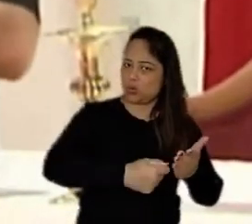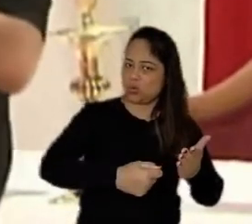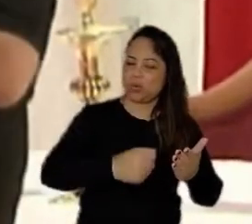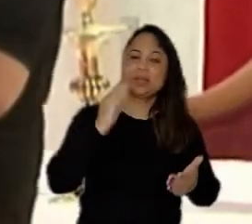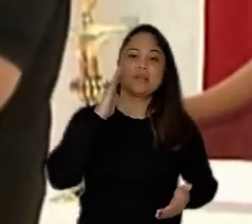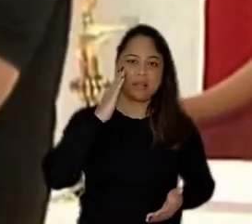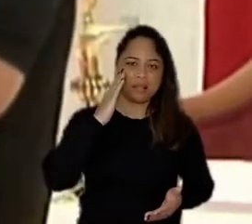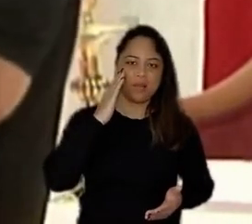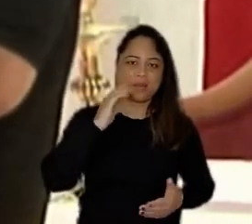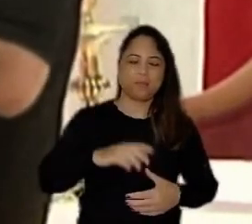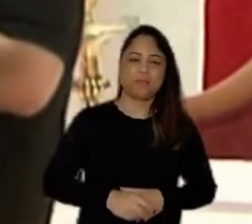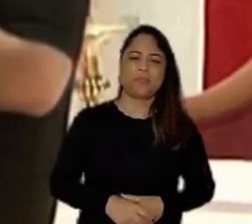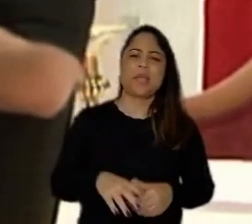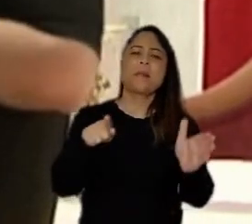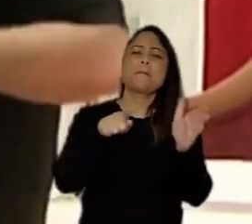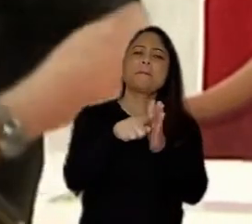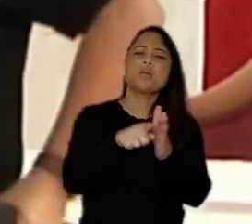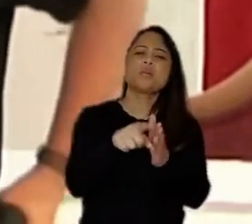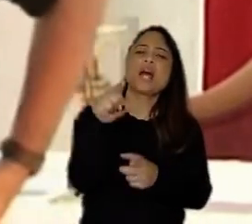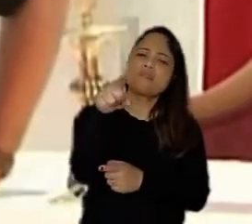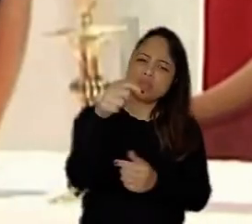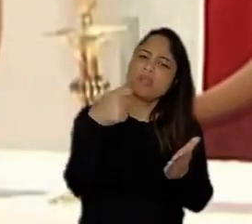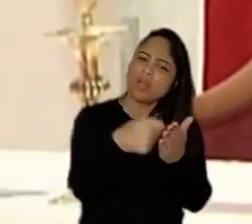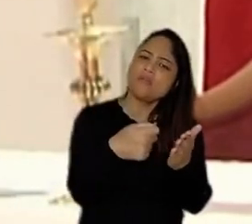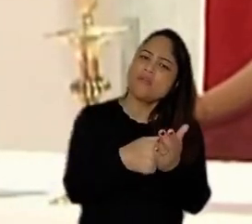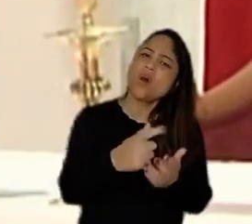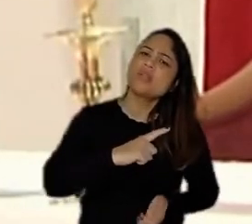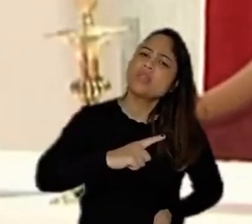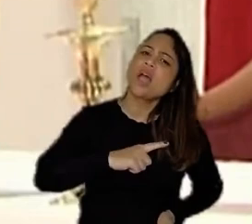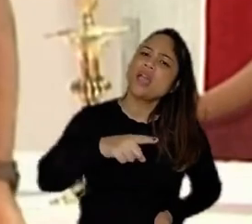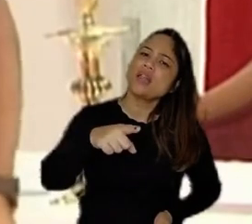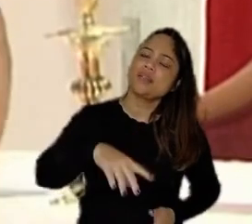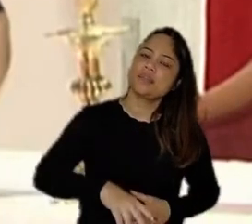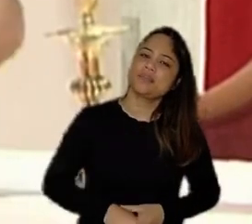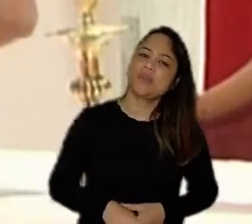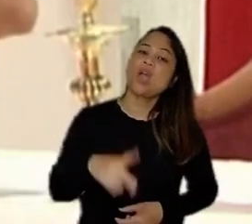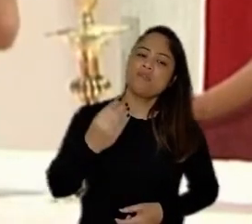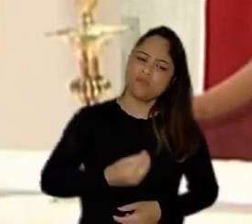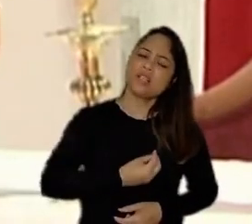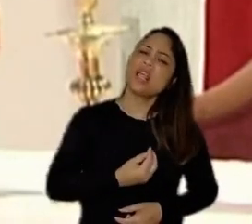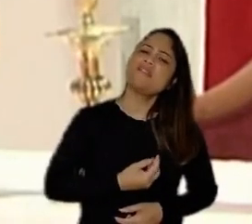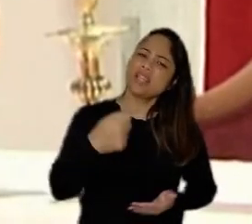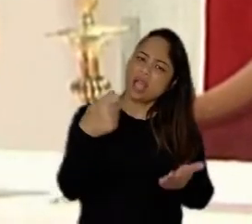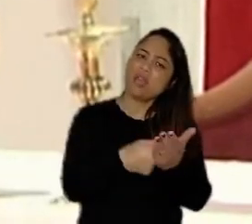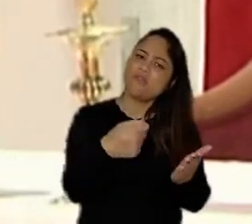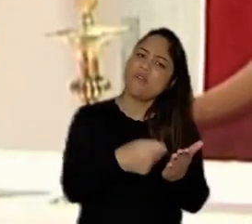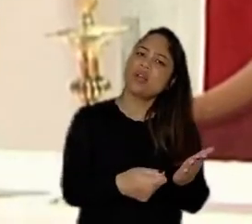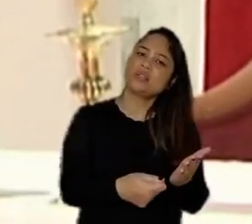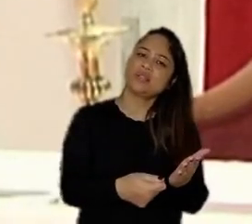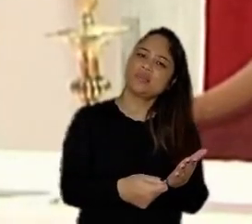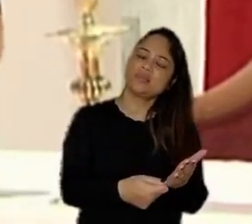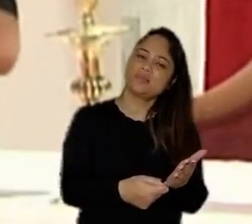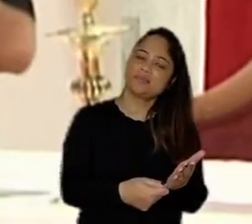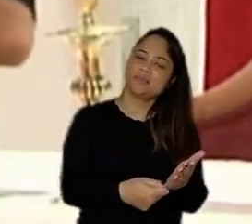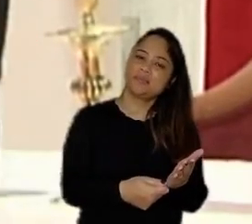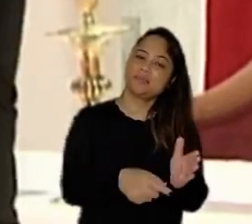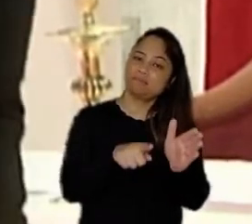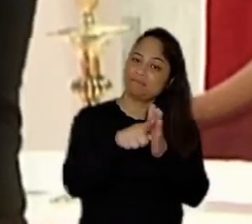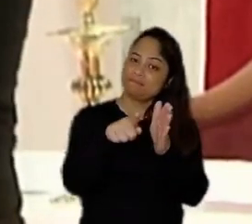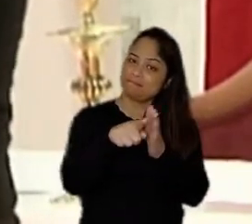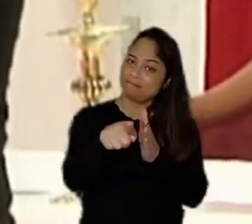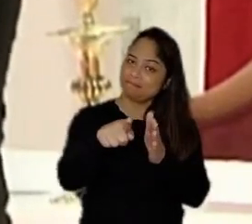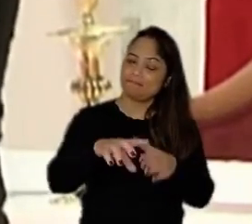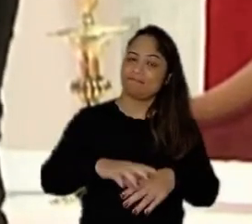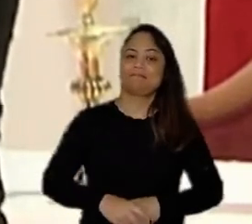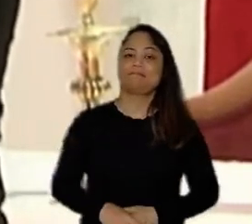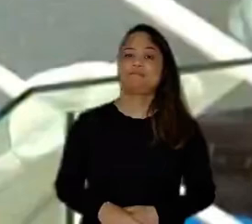Pergunta para quem está do seu lado: e você, tem esforço ou não? Você